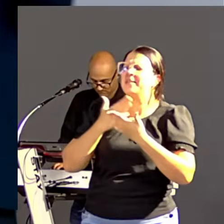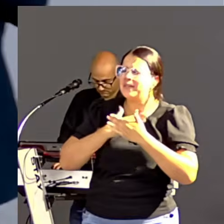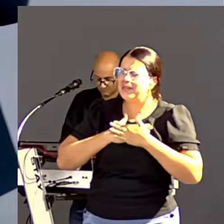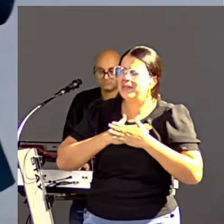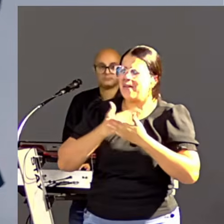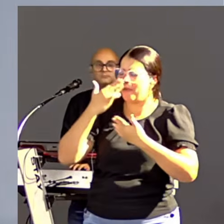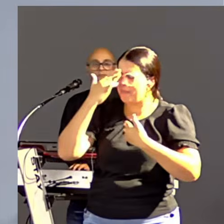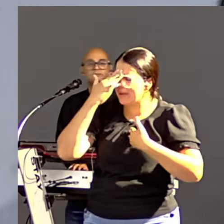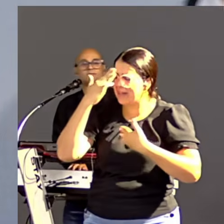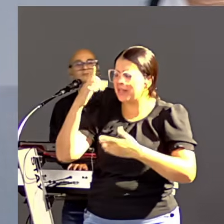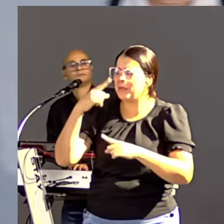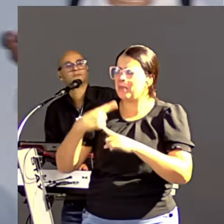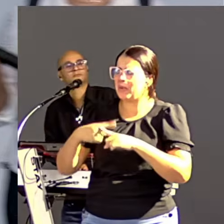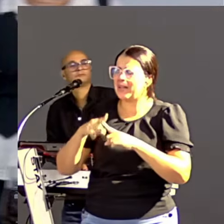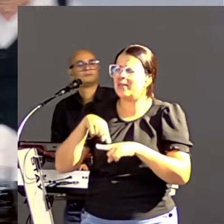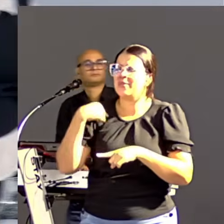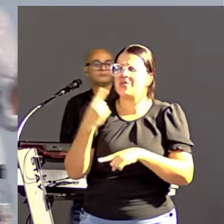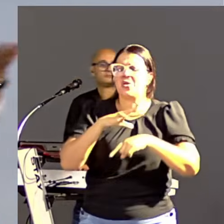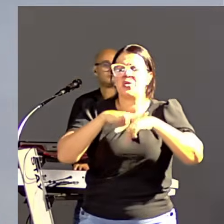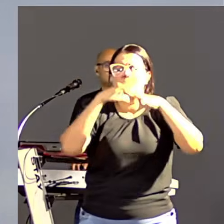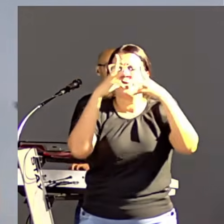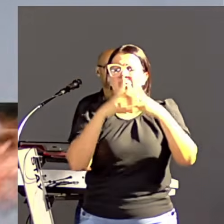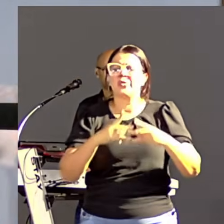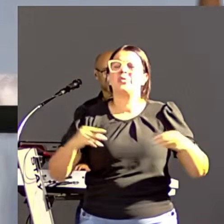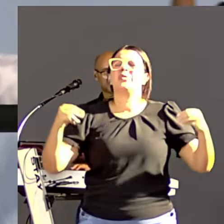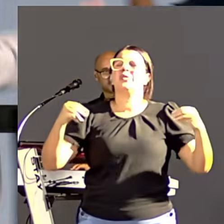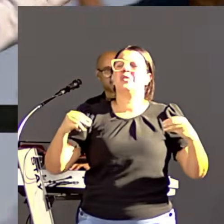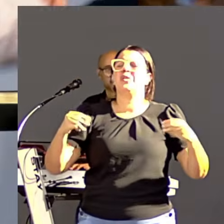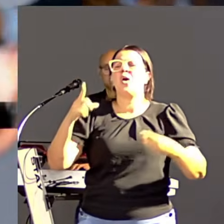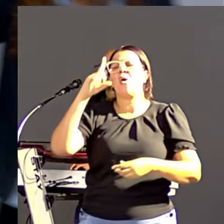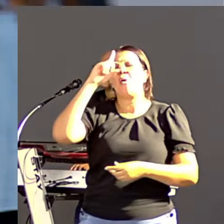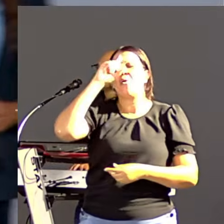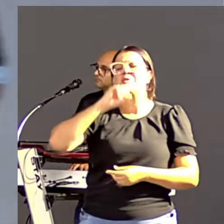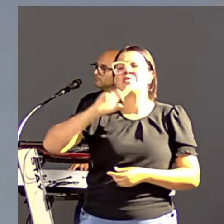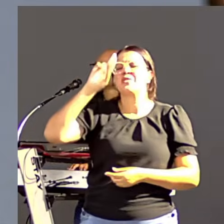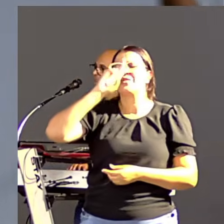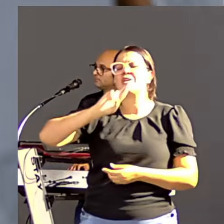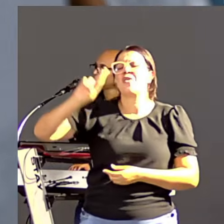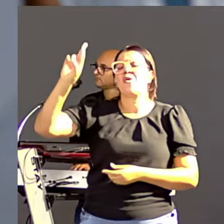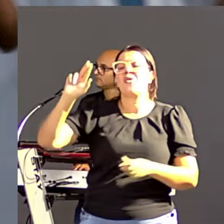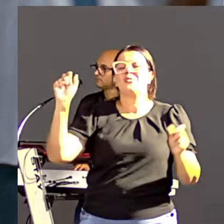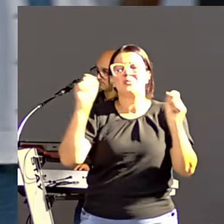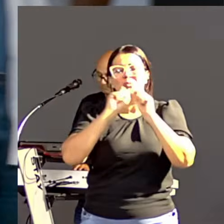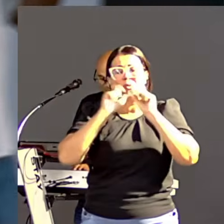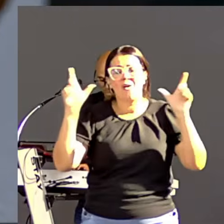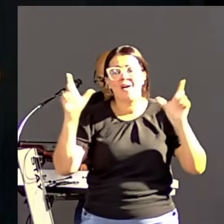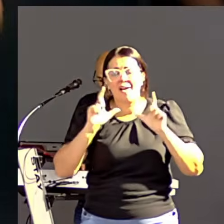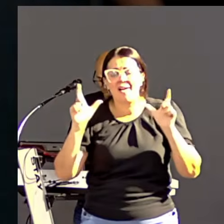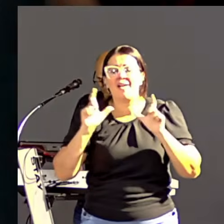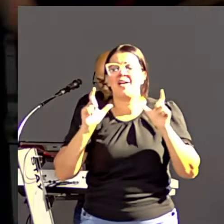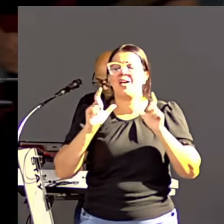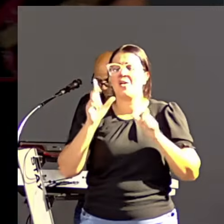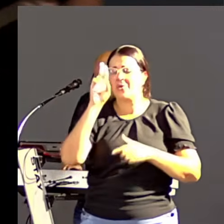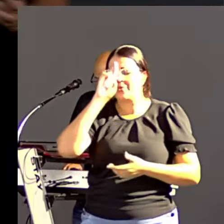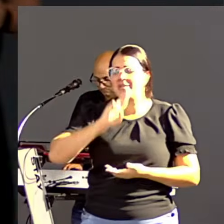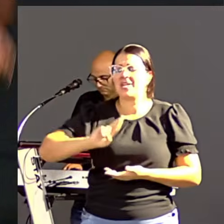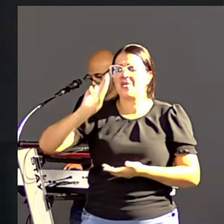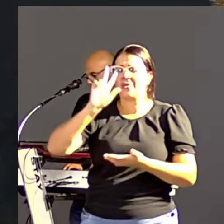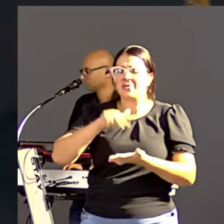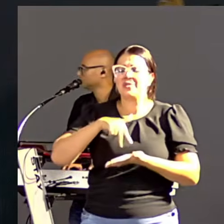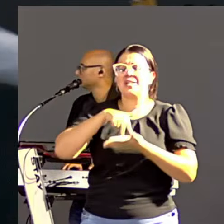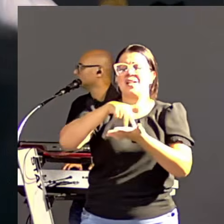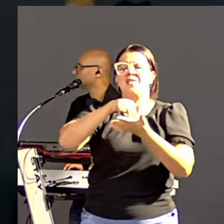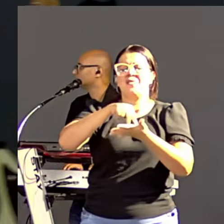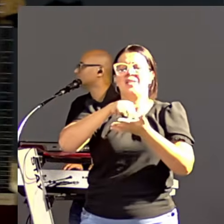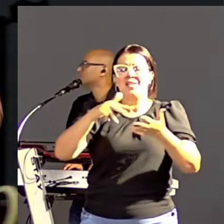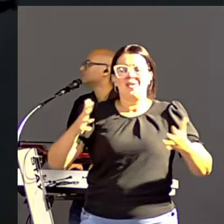porque no Senhor somos curados. O Senhor nos desperta. O Senhor nos levanta e por isso